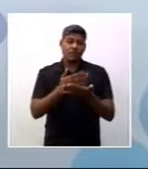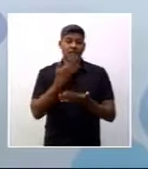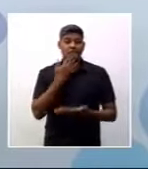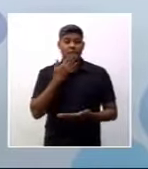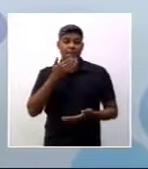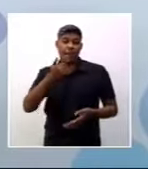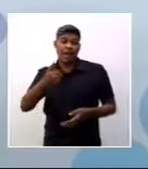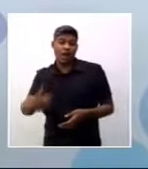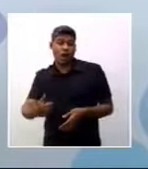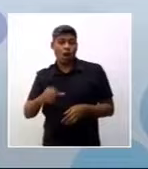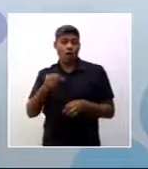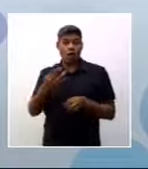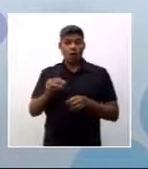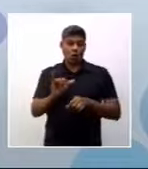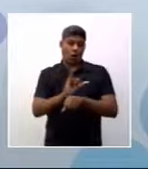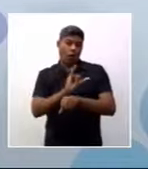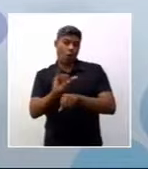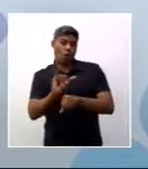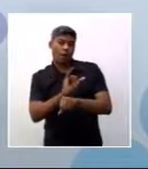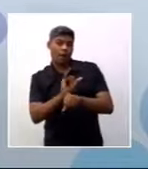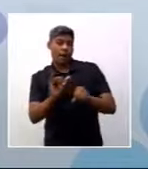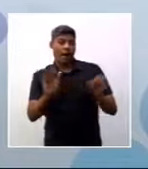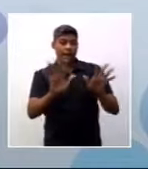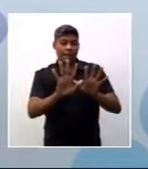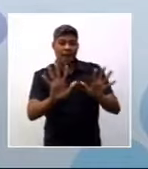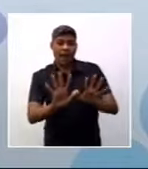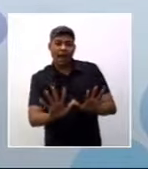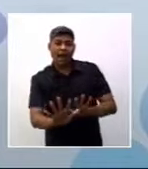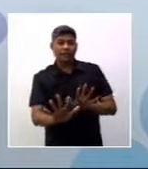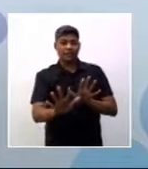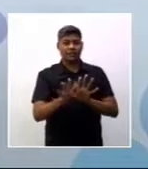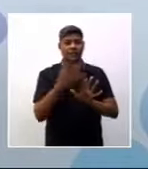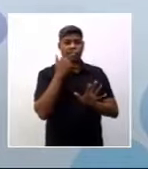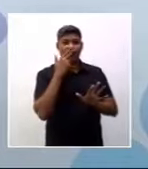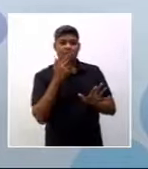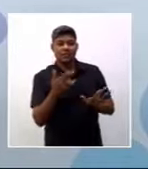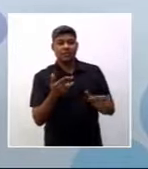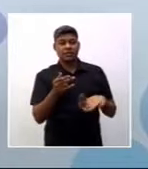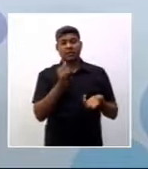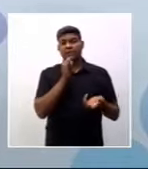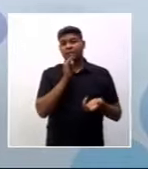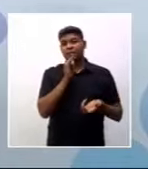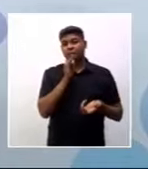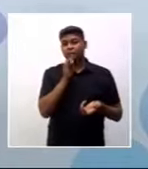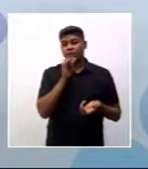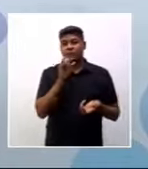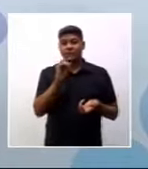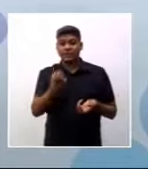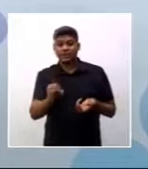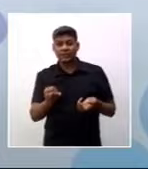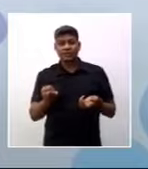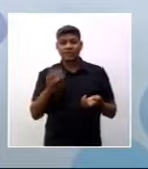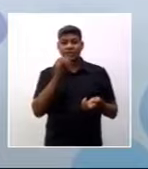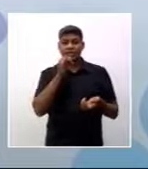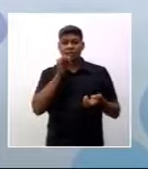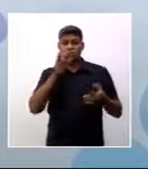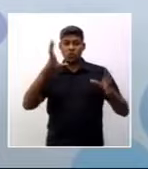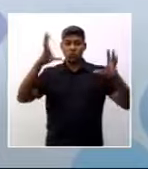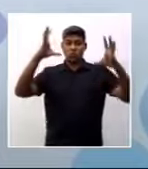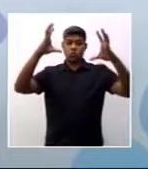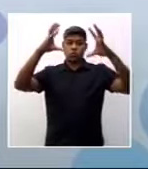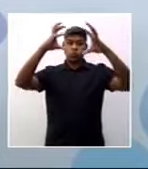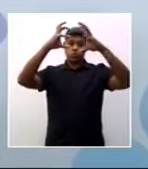melhora ou você arrumar imagem que tá com muito reflexo ou uma imagem por exemplo se eu tivesse a piada